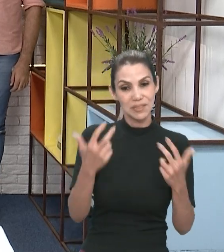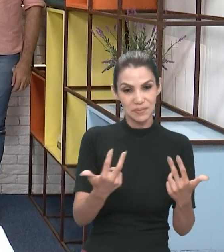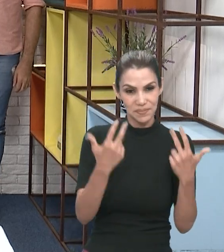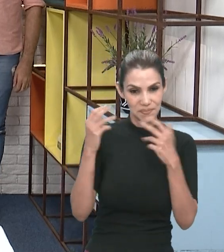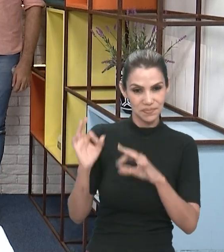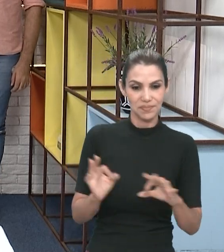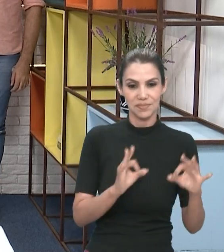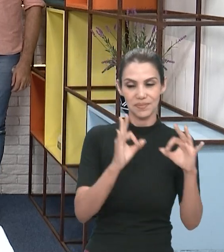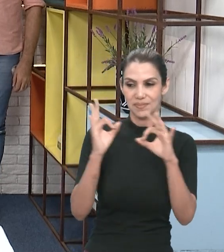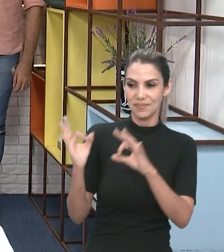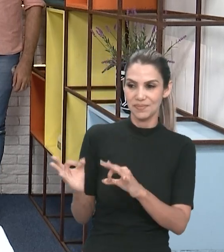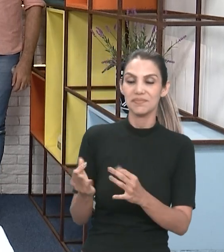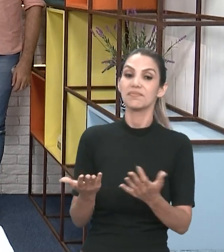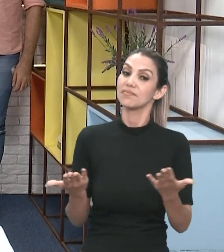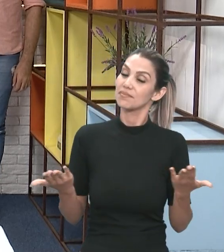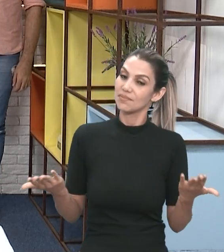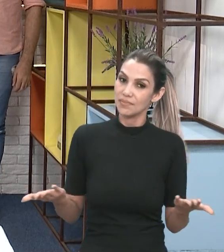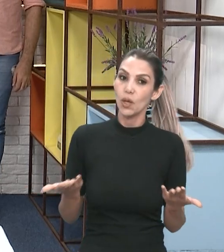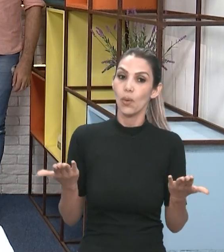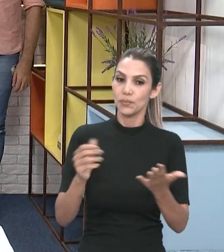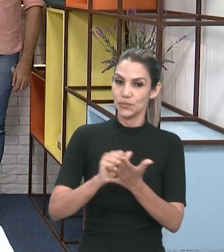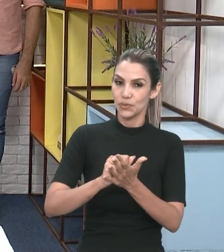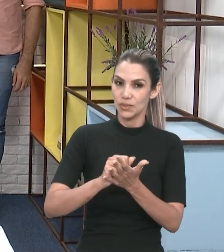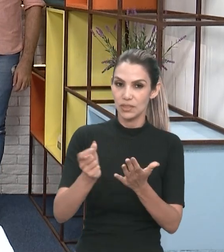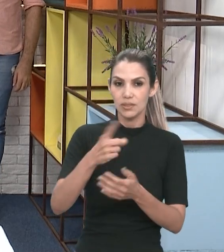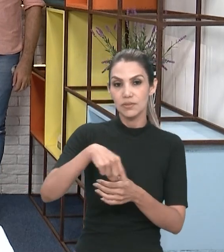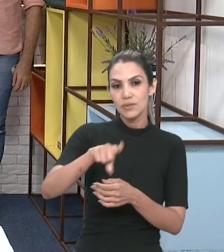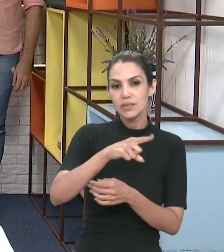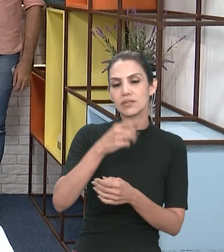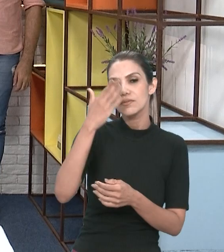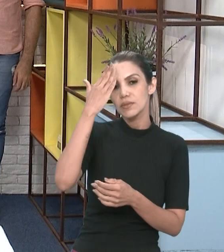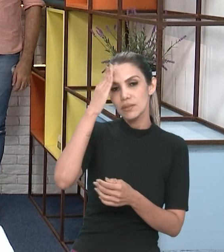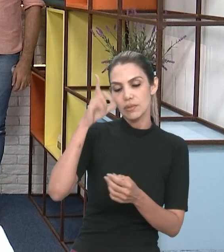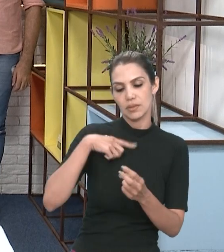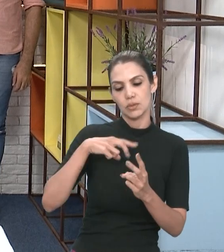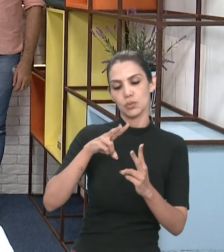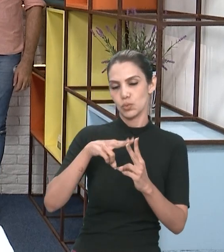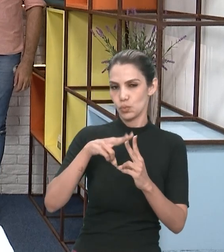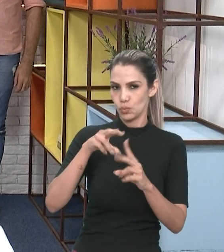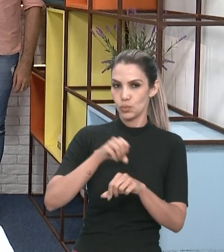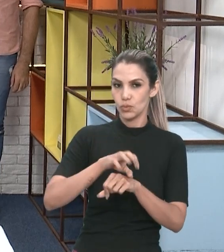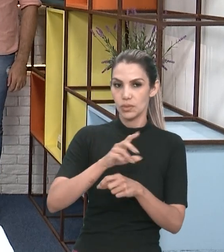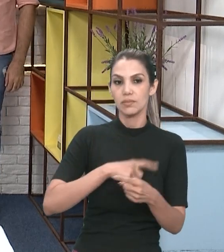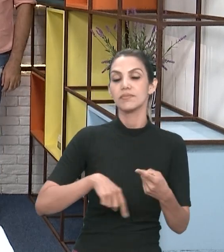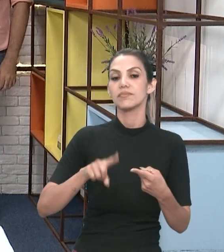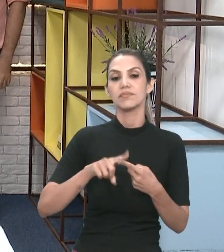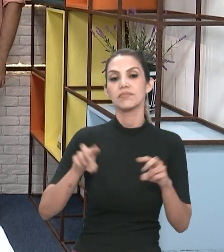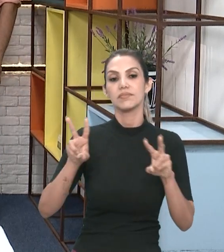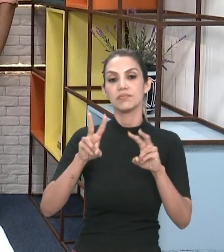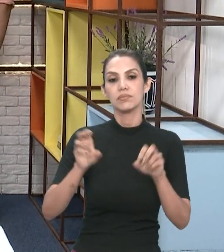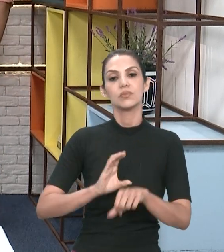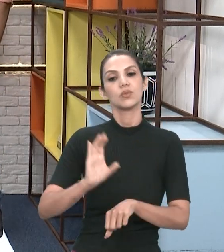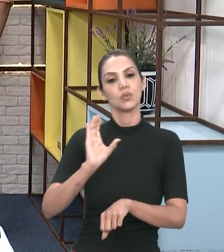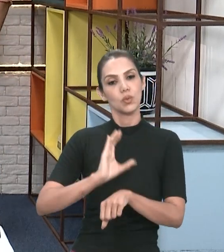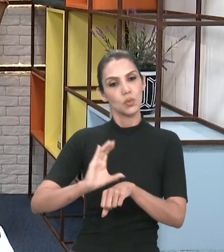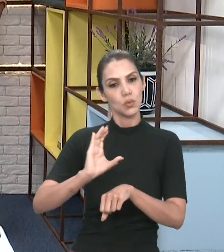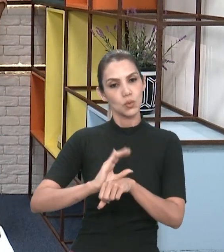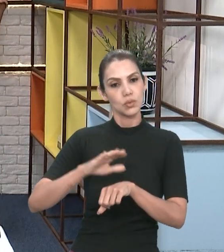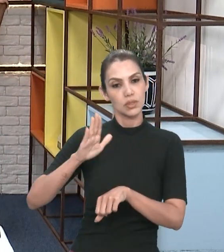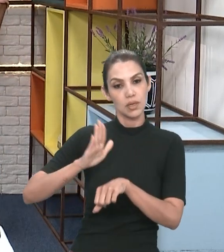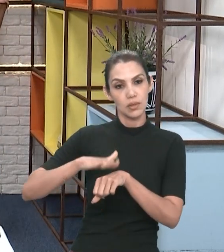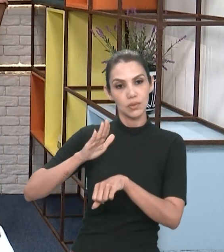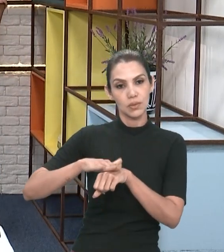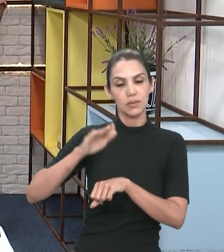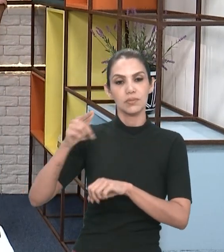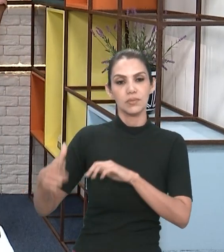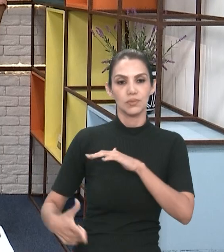assiste aí de casa. Então, na agenda de hoje você vai conferir 2 dicas. A primeira é sobre um curso promovido pela